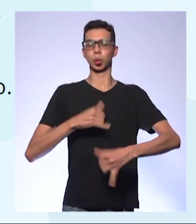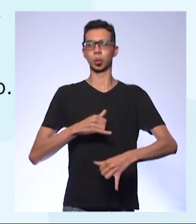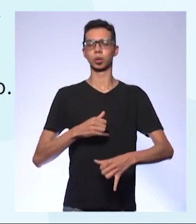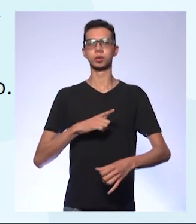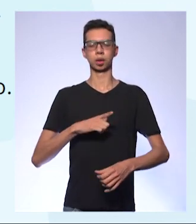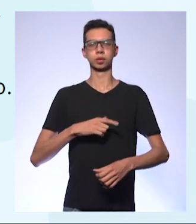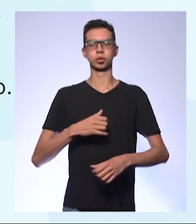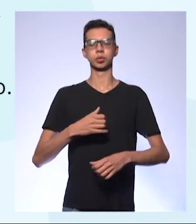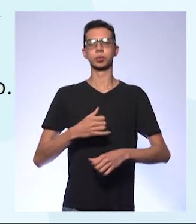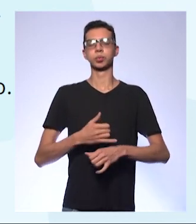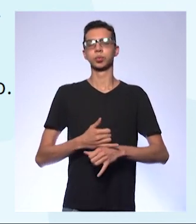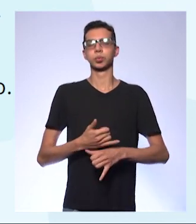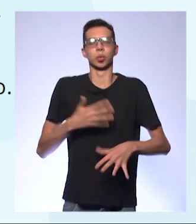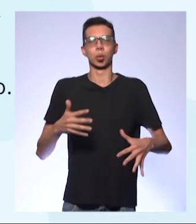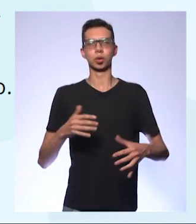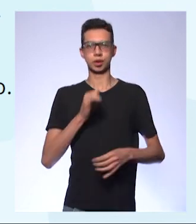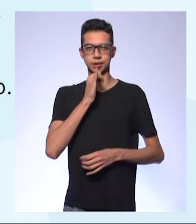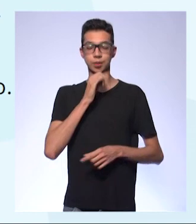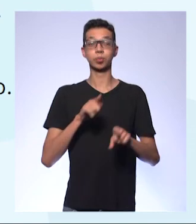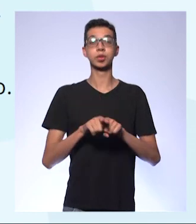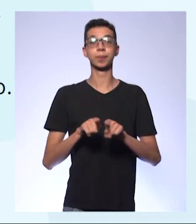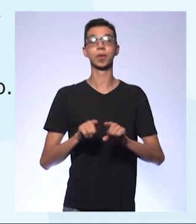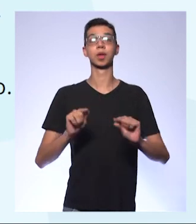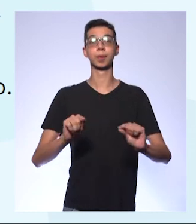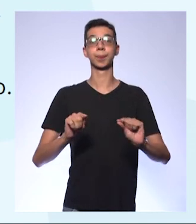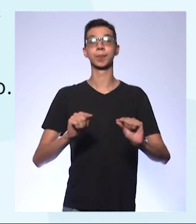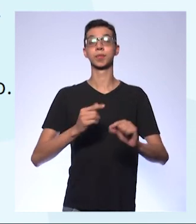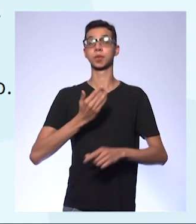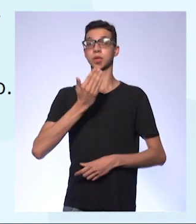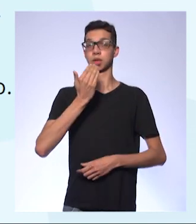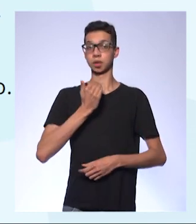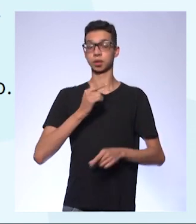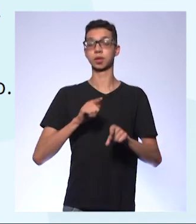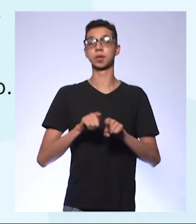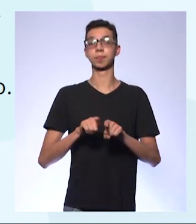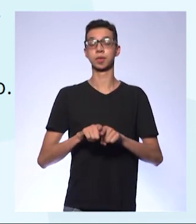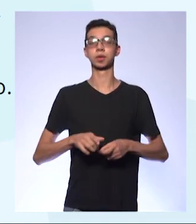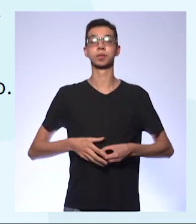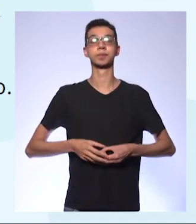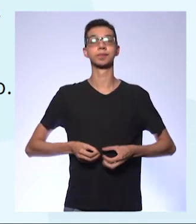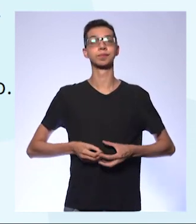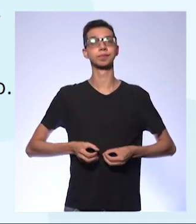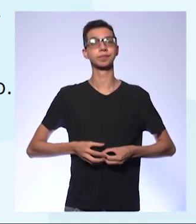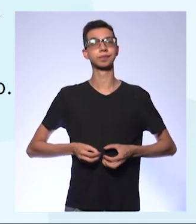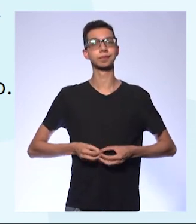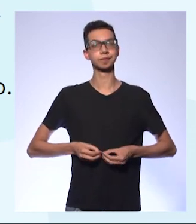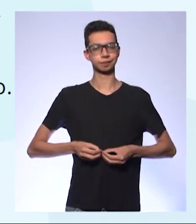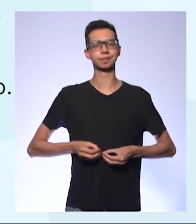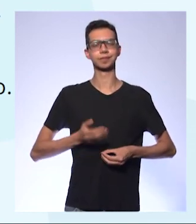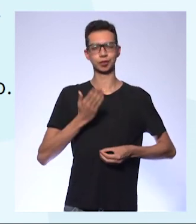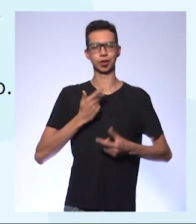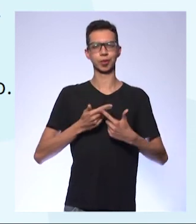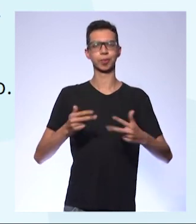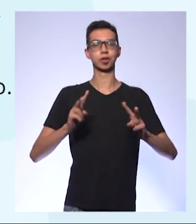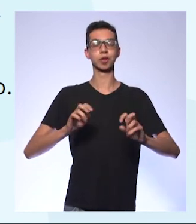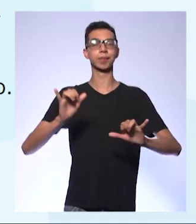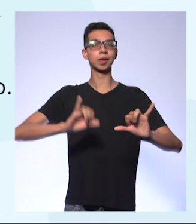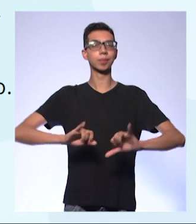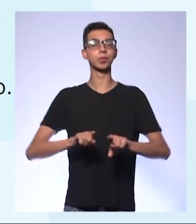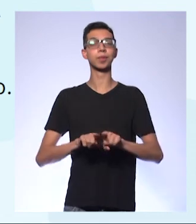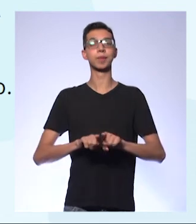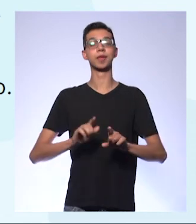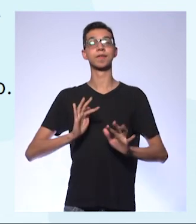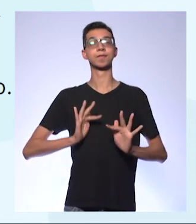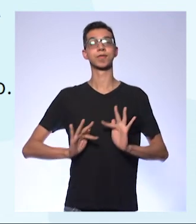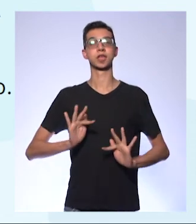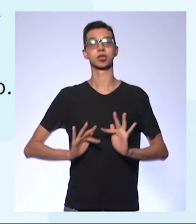falar sobre a ingestão e digestão de alimentos. Isso tudo relacionado aos processos aí químicos e físicos do corpo